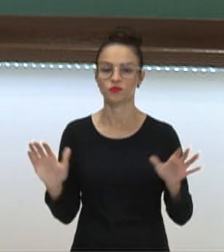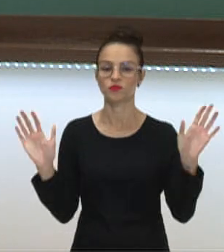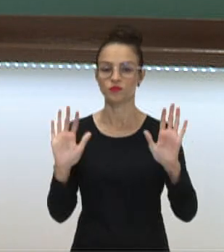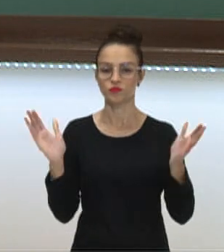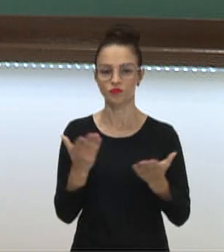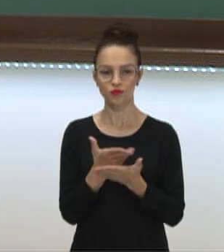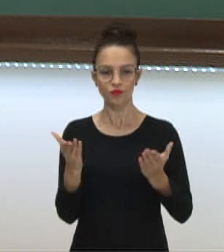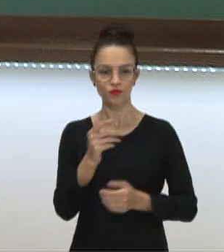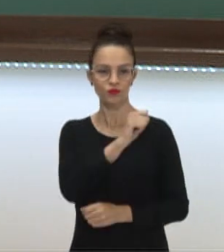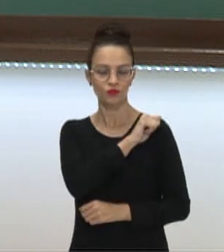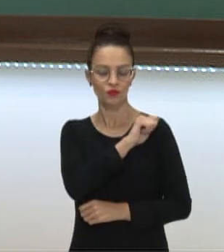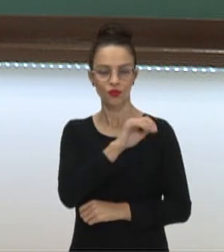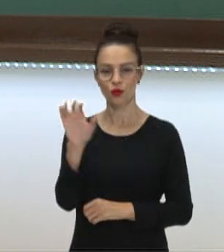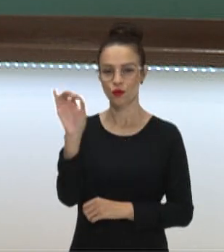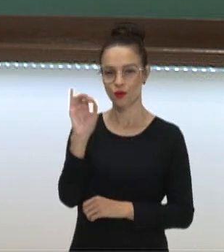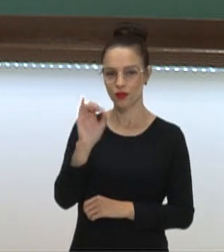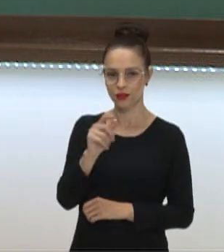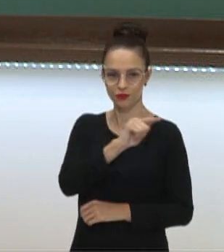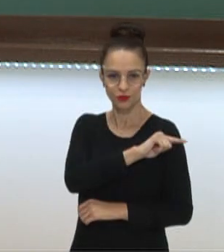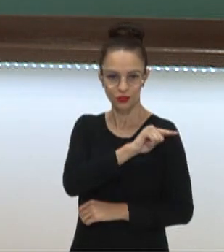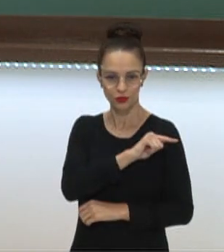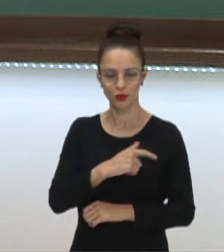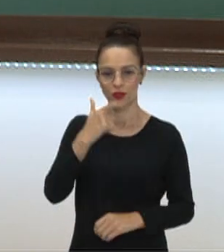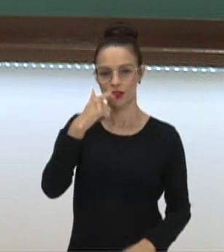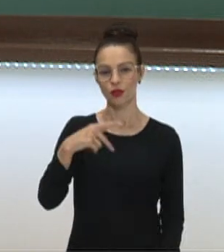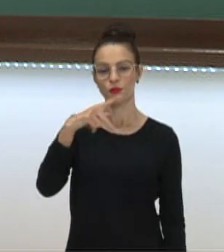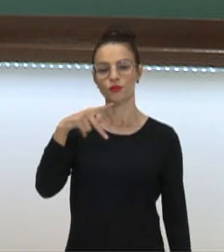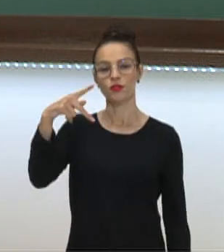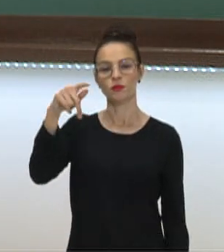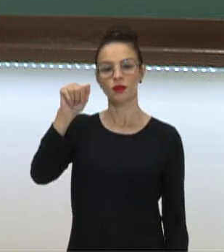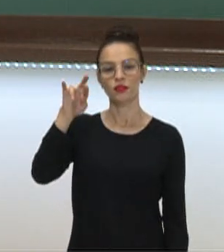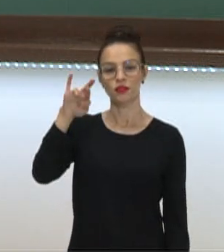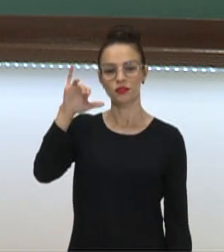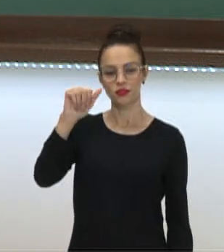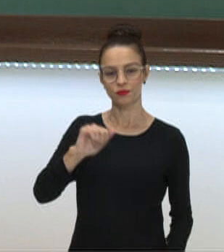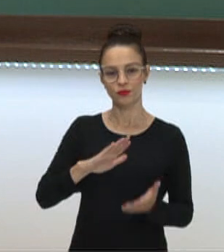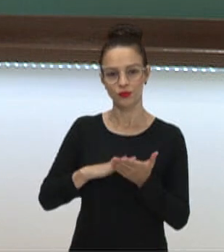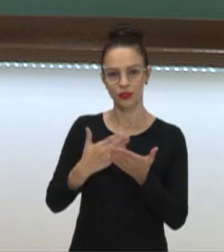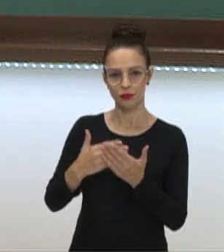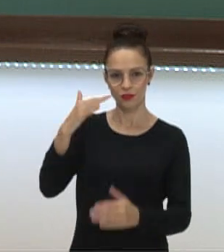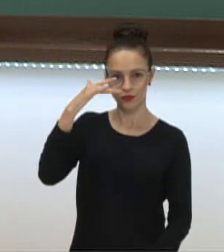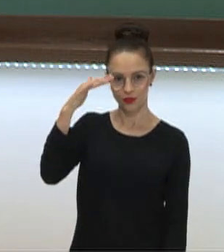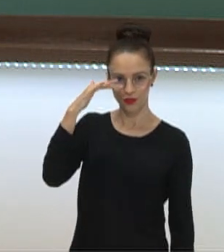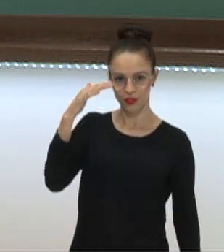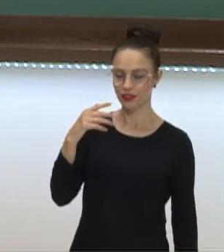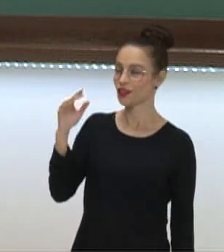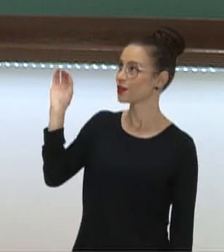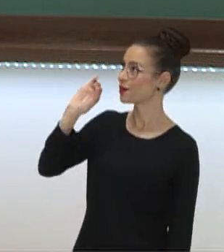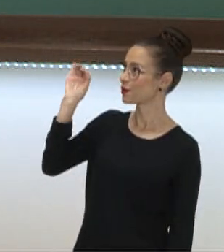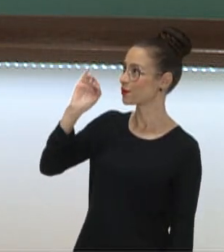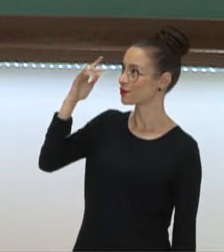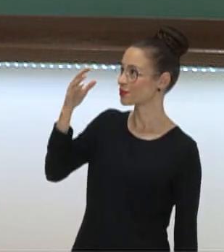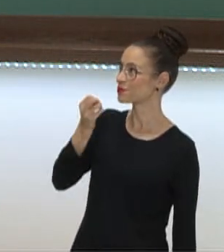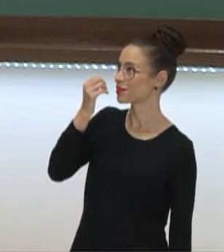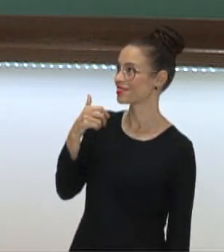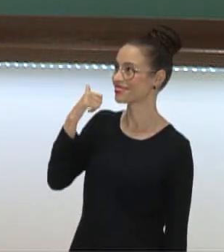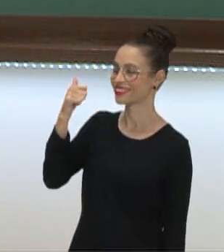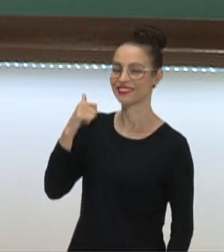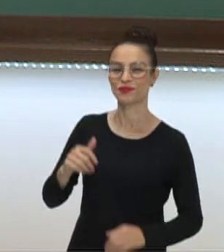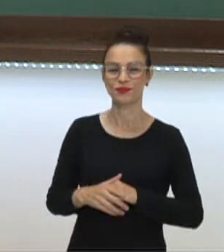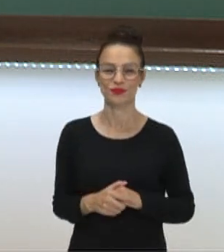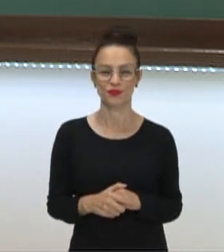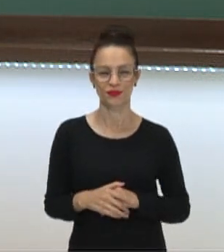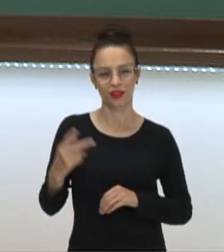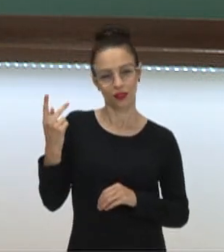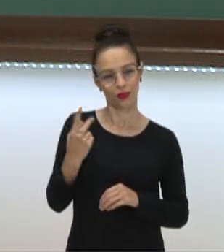Hi students! Olá alunos do 7º ano. Eu, a teacher Patrícia e a nossa intérprete Viviane. Hi Vivian, how are you?